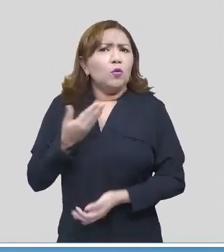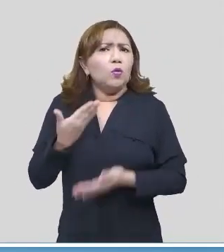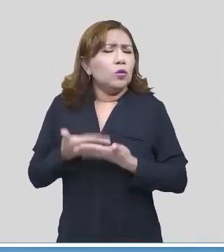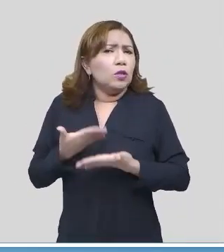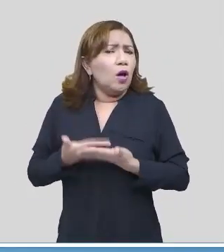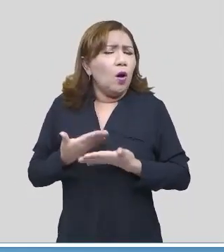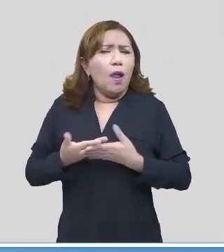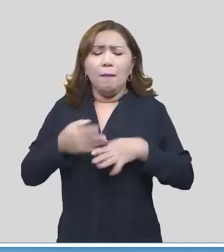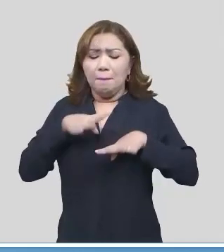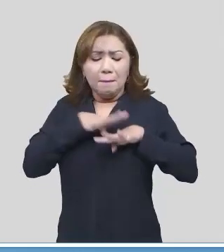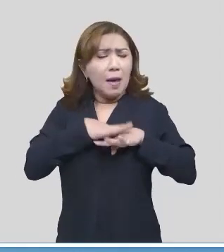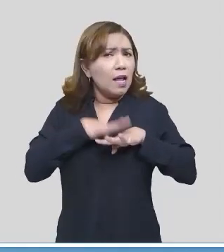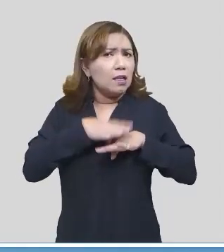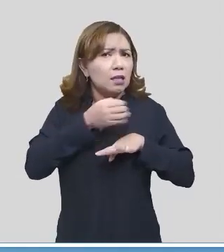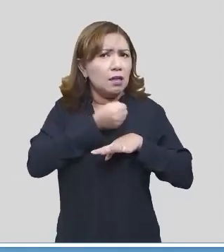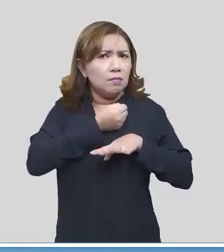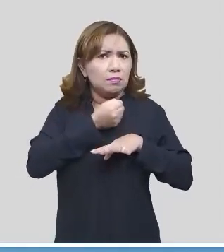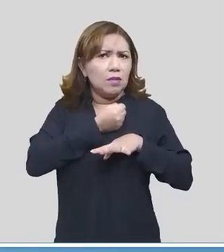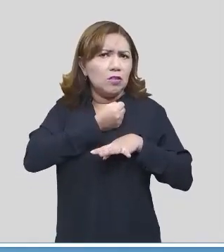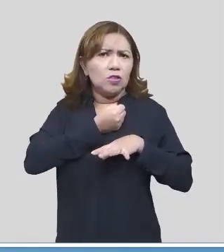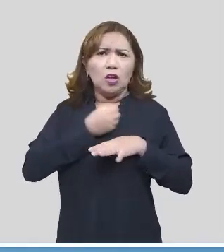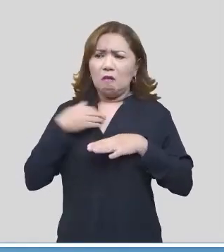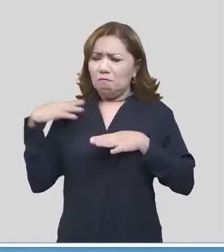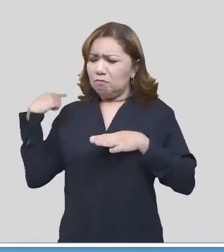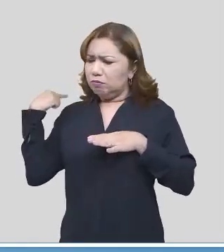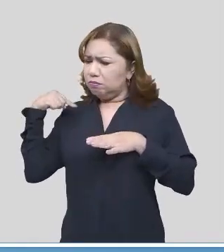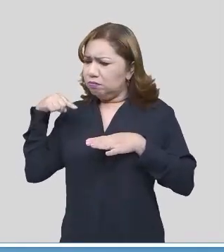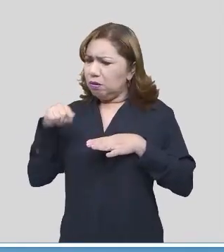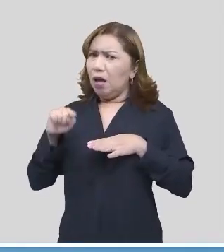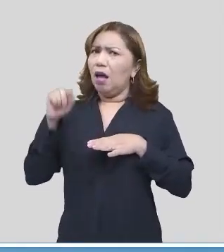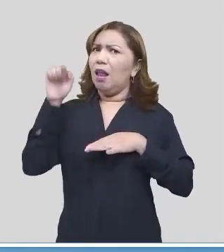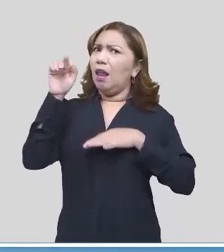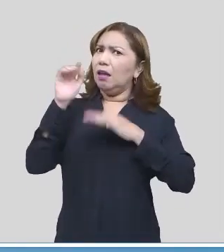de matemática vai até sua casa.